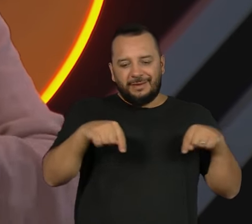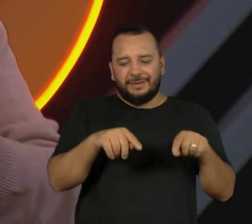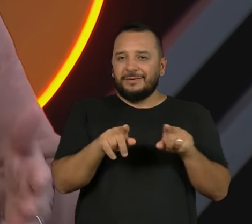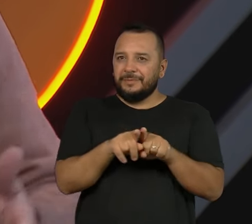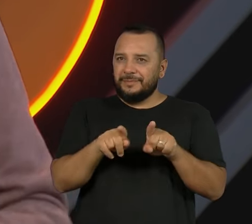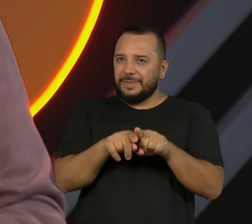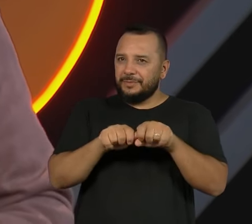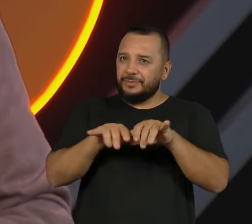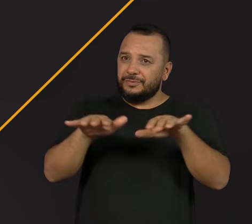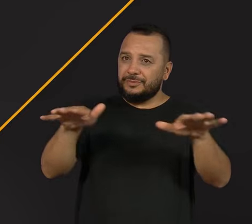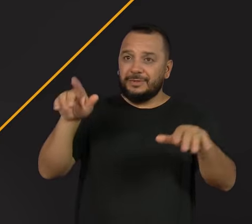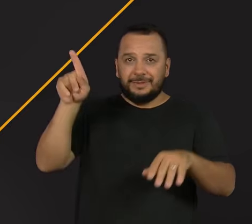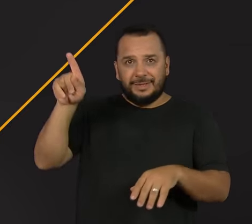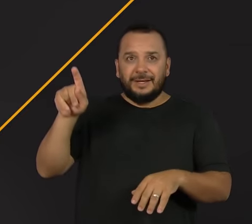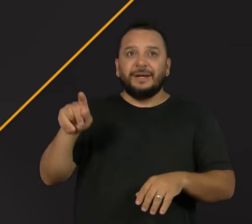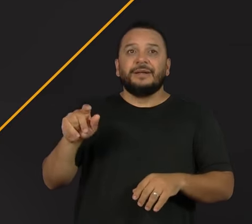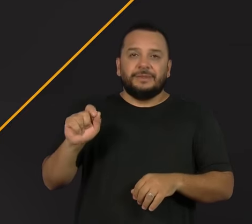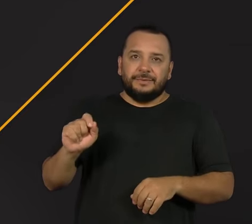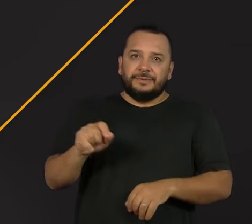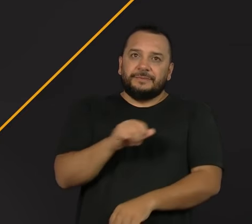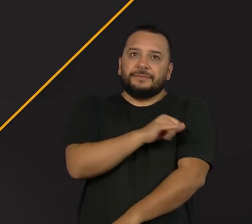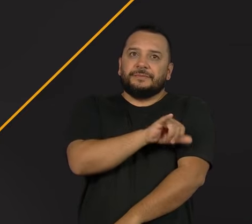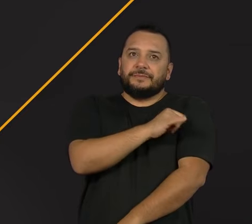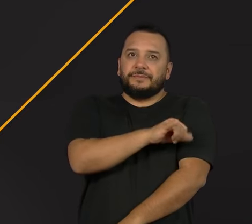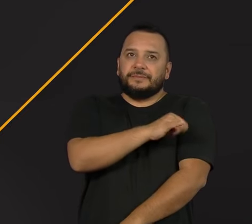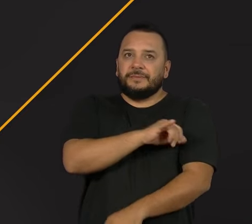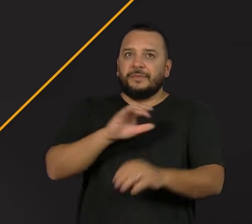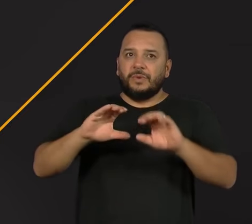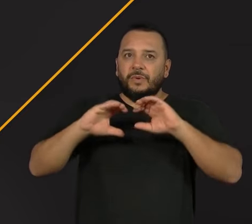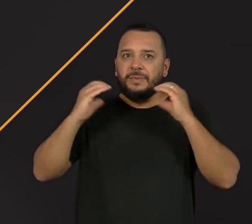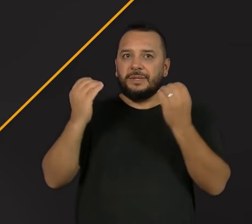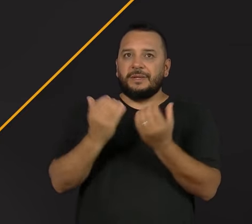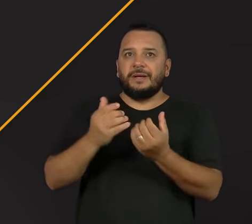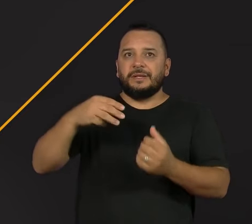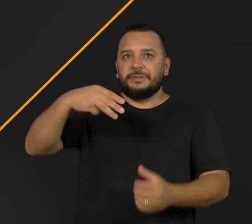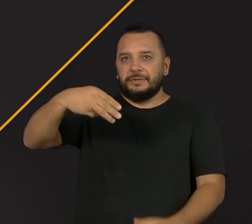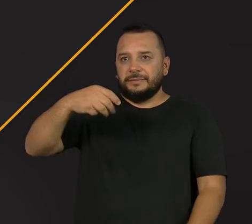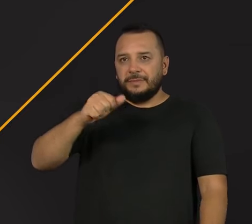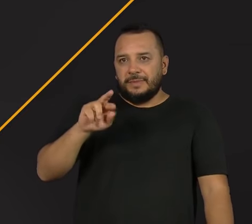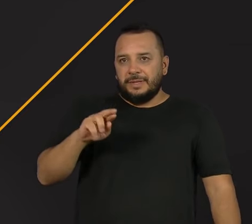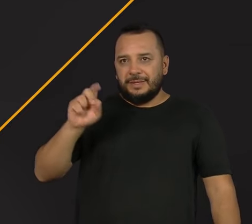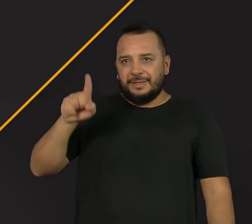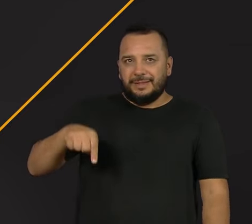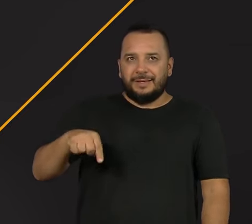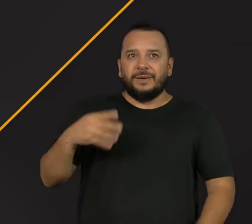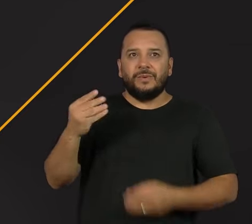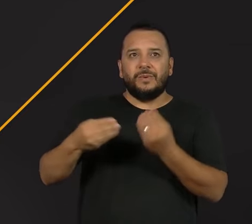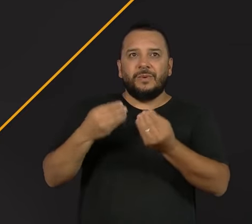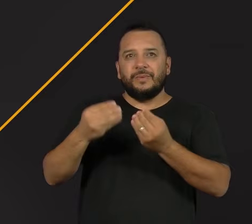Janeiro, a comunidade da Maré. Como é que foram essas experiências que você fez com as